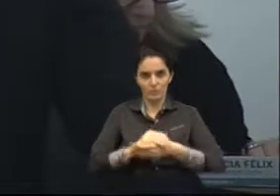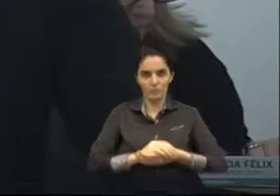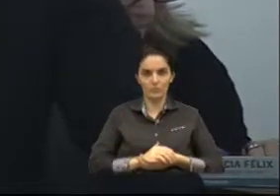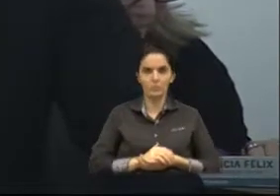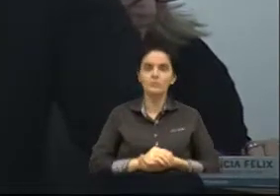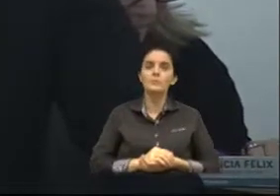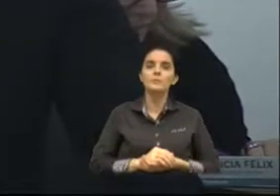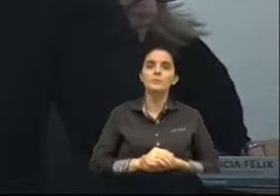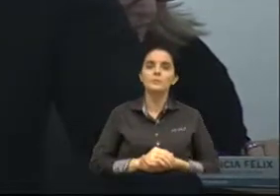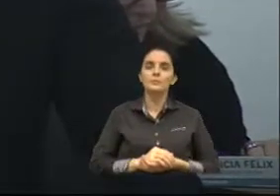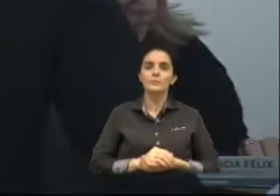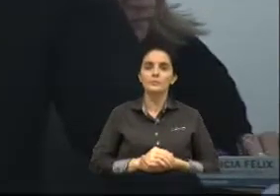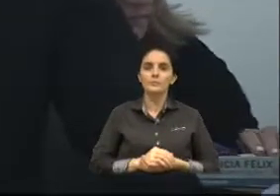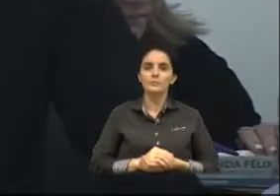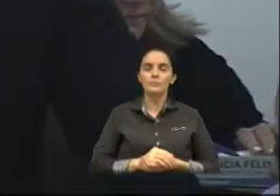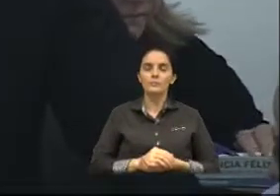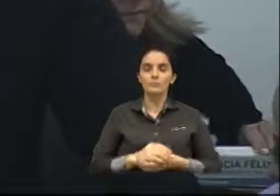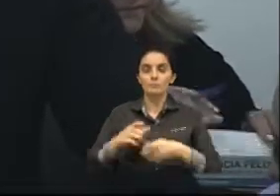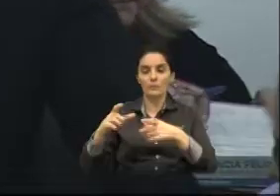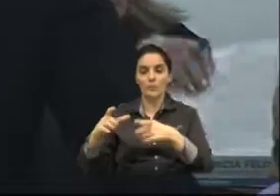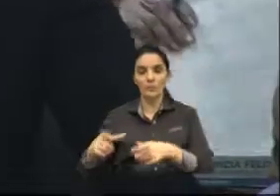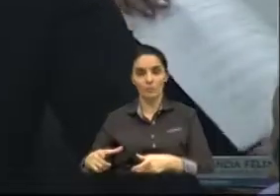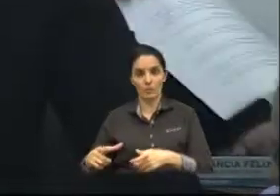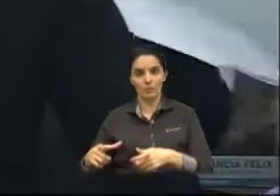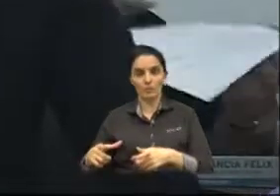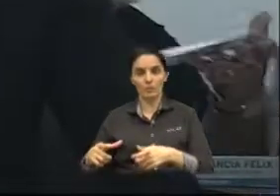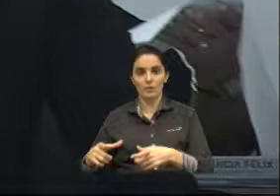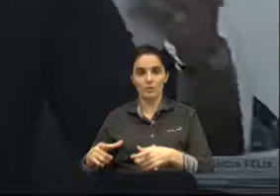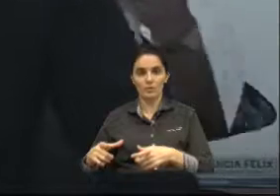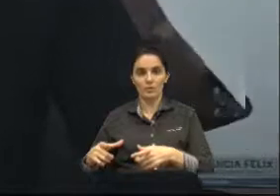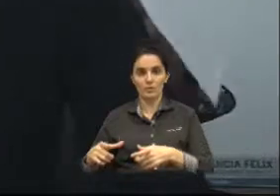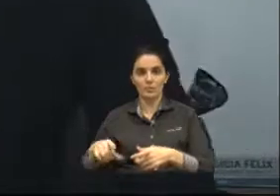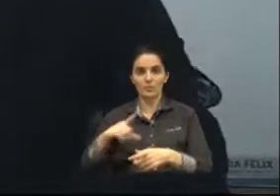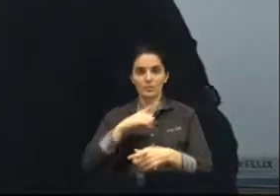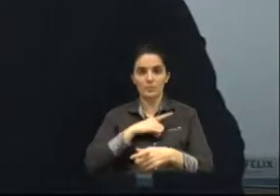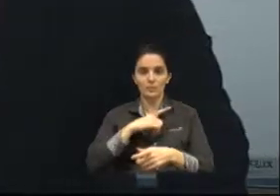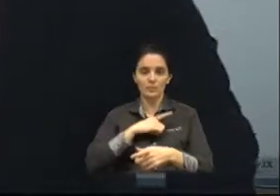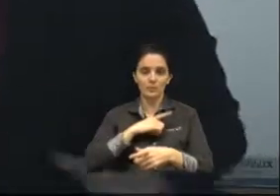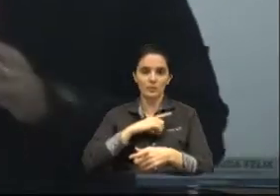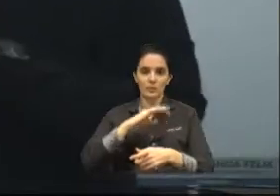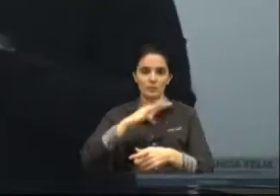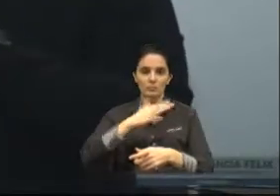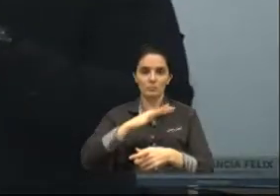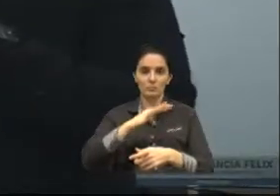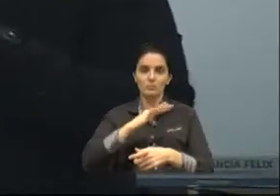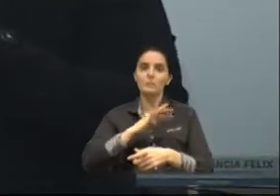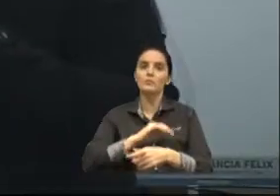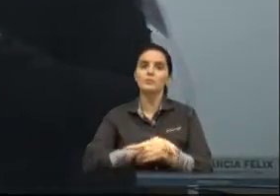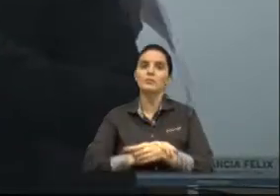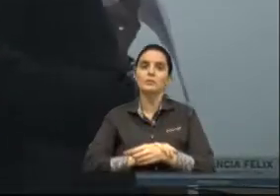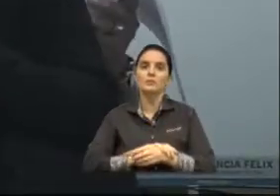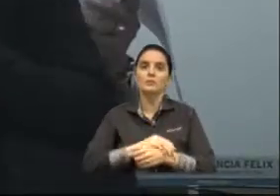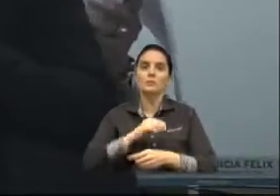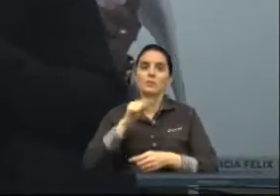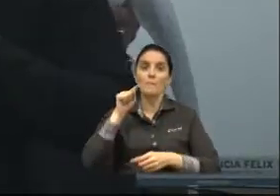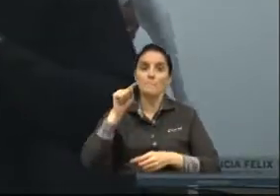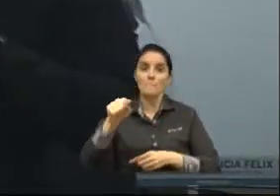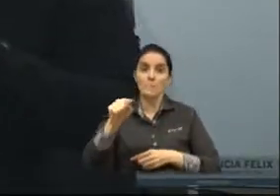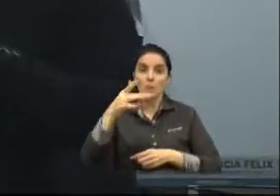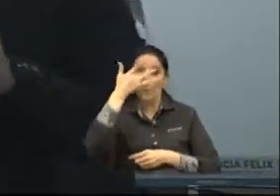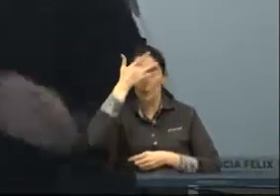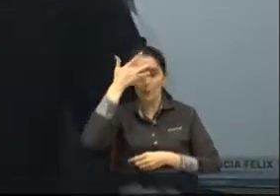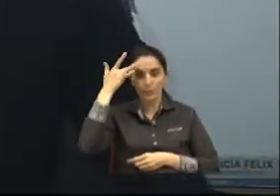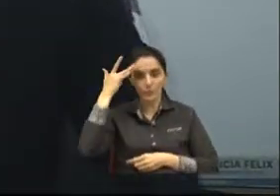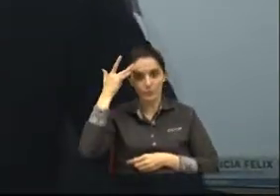acampantes. E naquele local nós tivemos cerca de 1.000 pessoas,